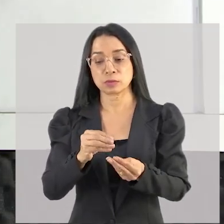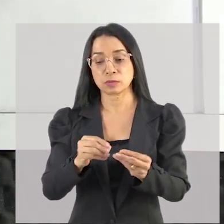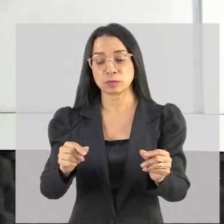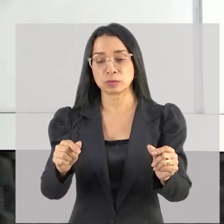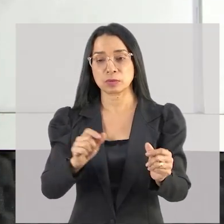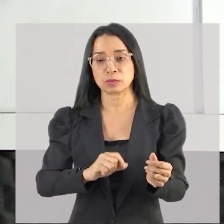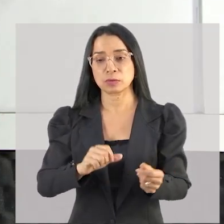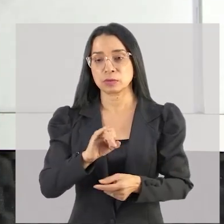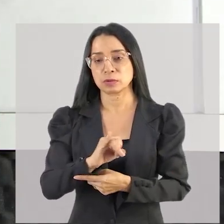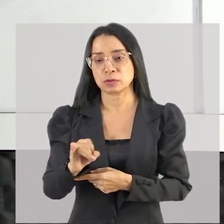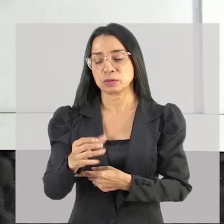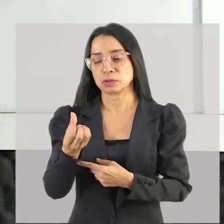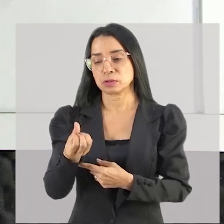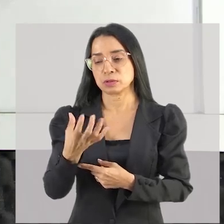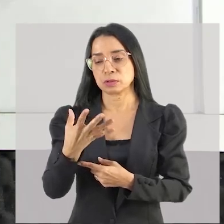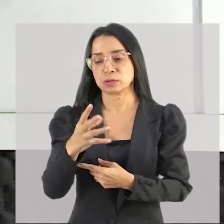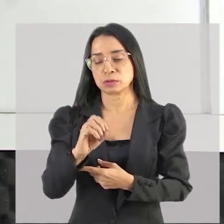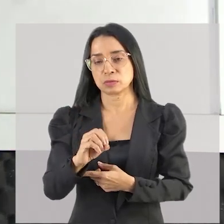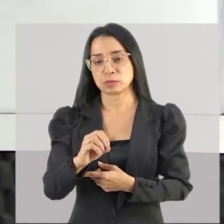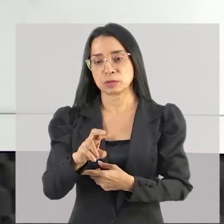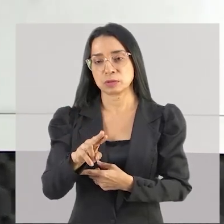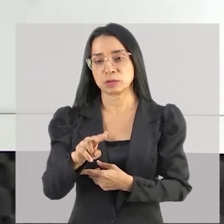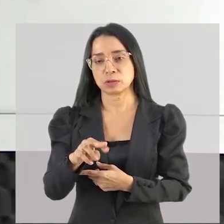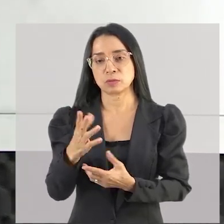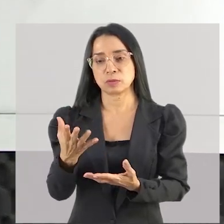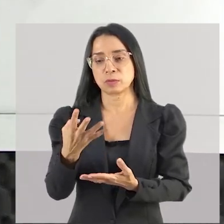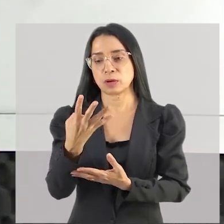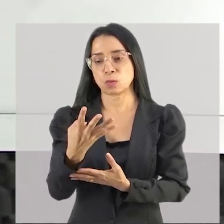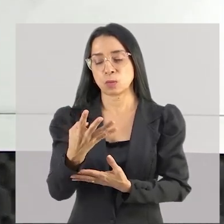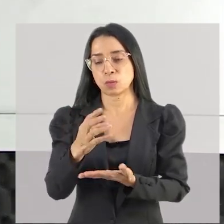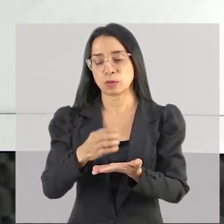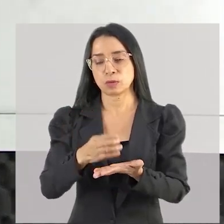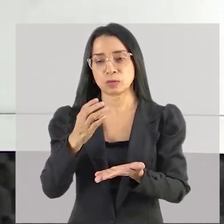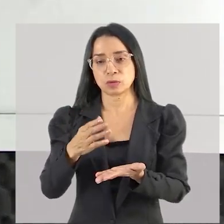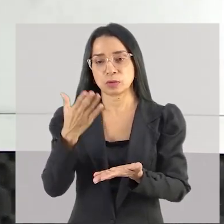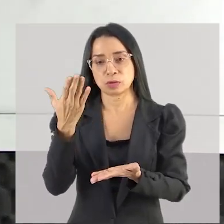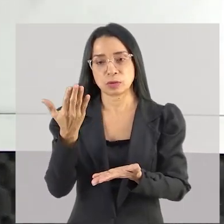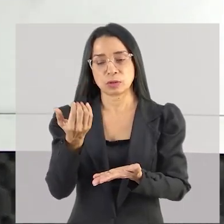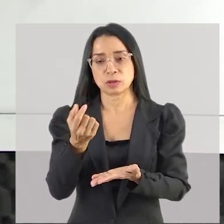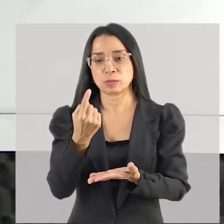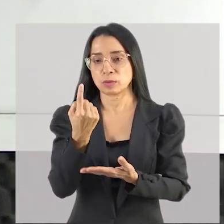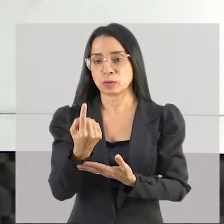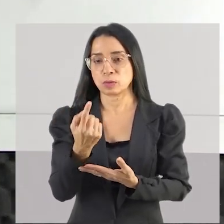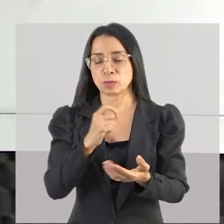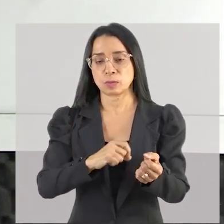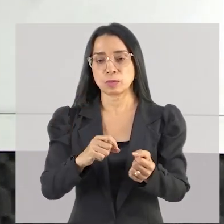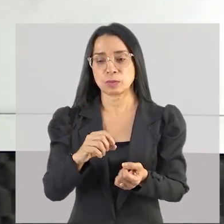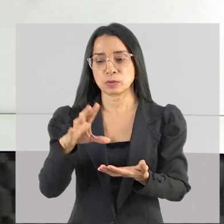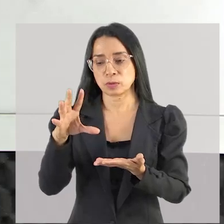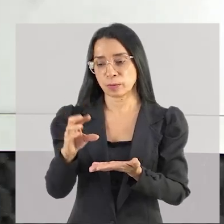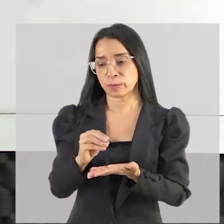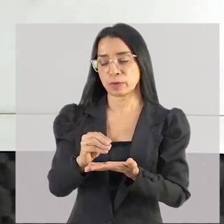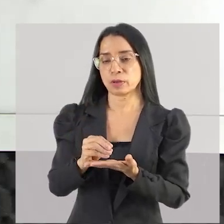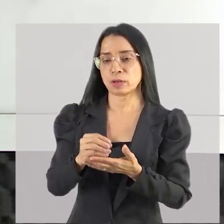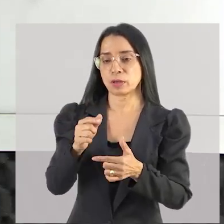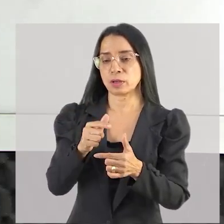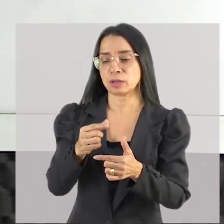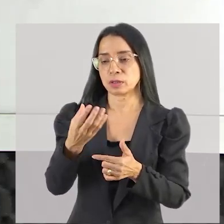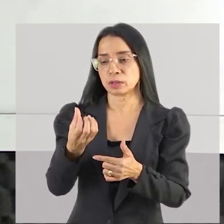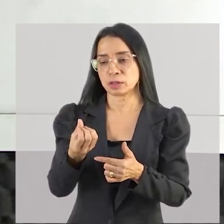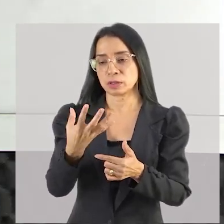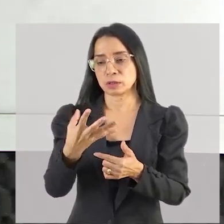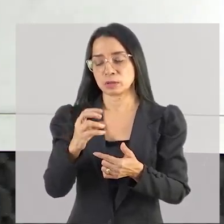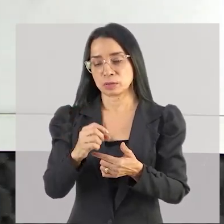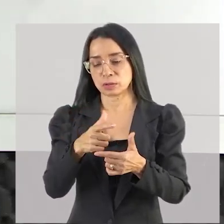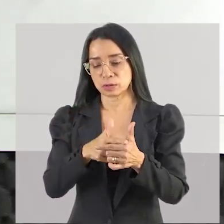Se 640 corresponde a 4 xícaras, e eu quero saber agora só uma, é só eu pegar 640 e dividir por quanto?